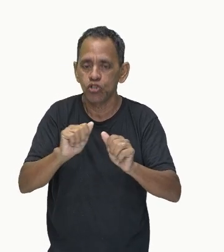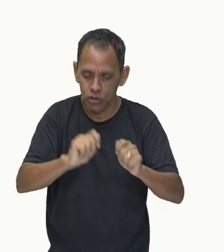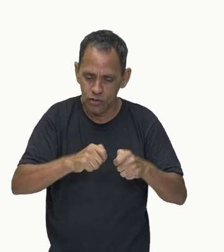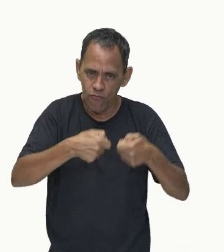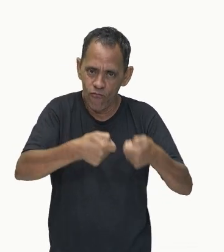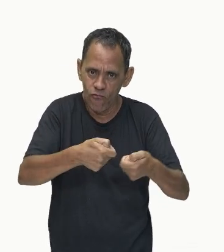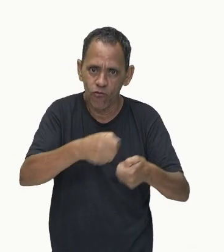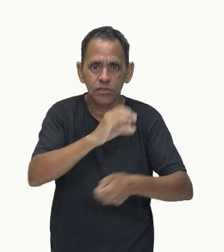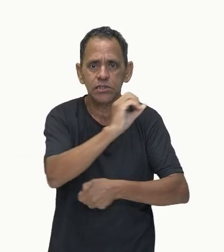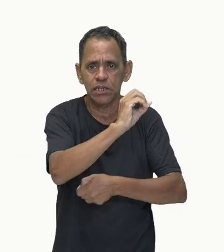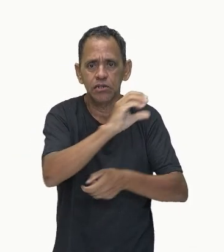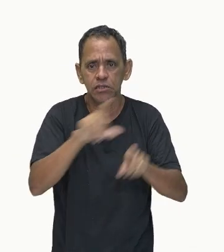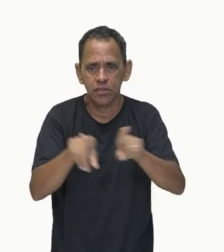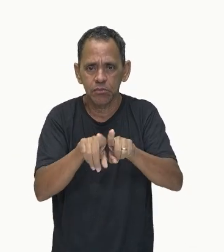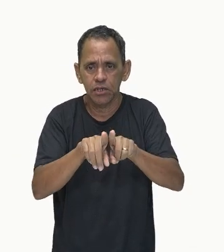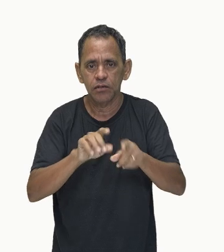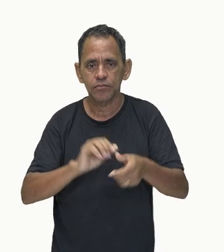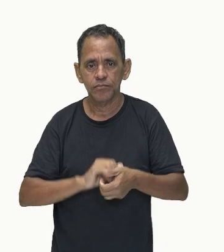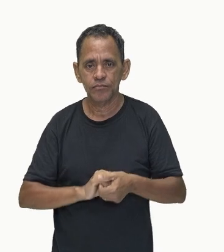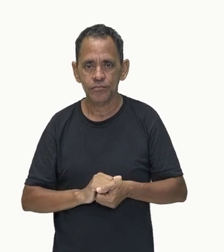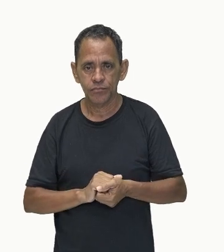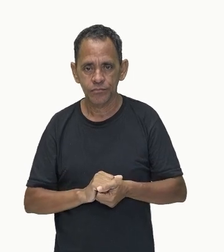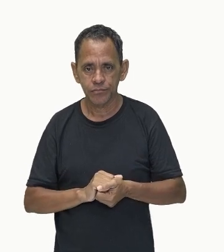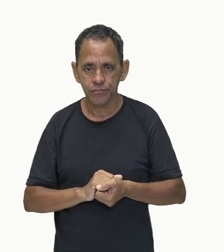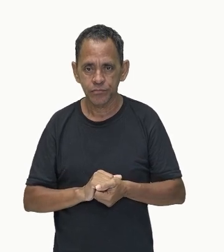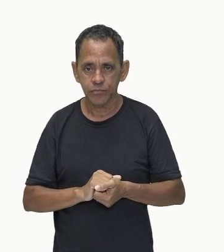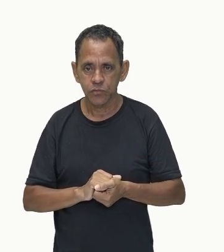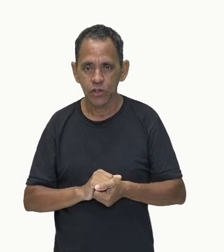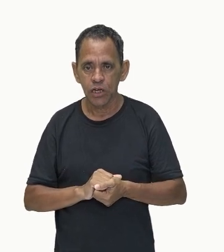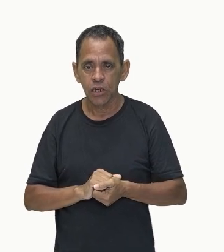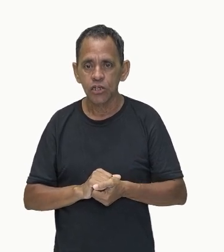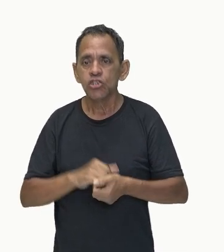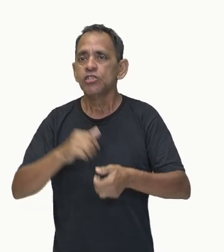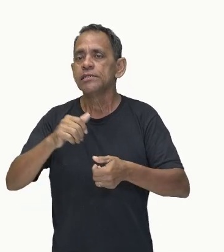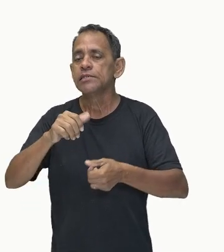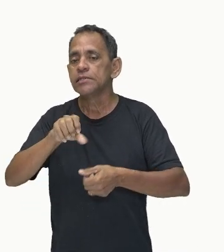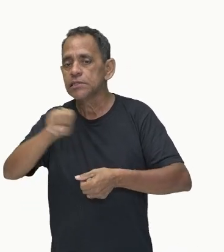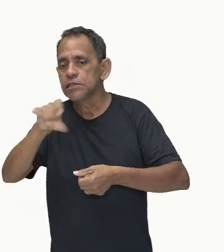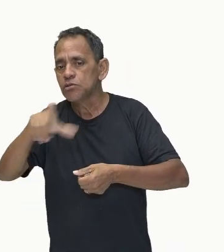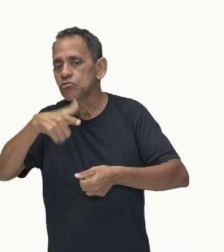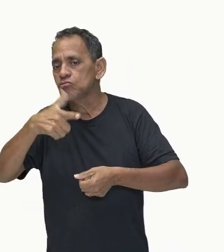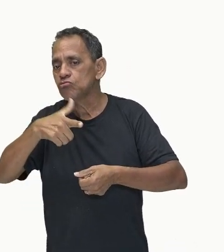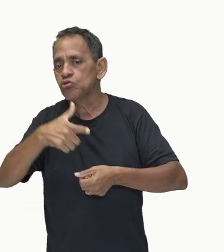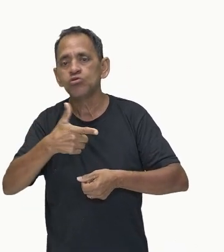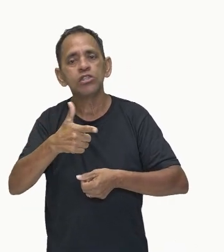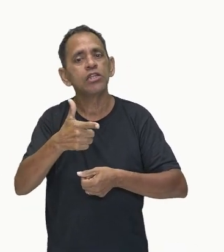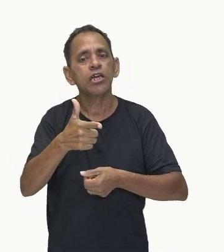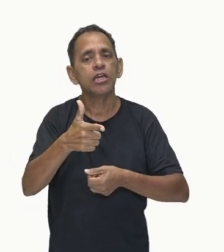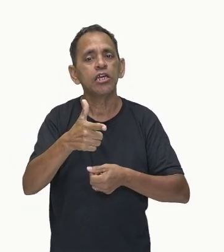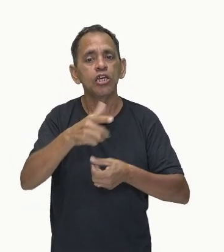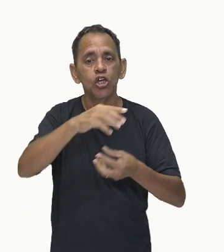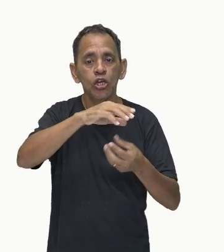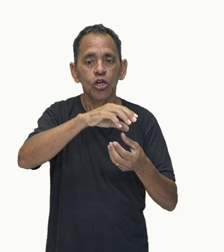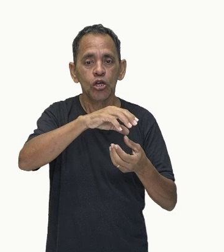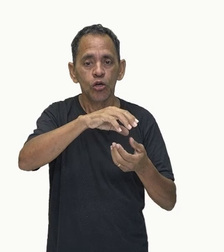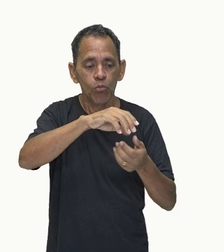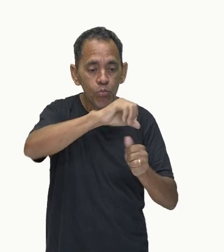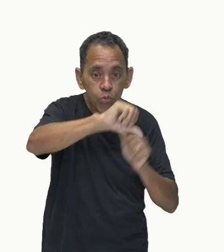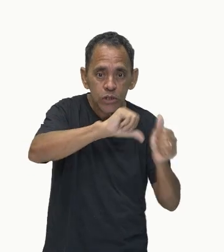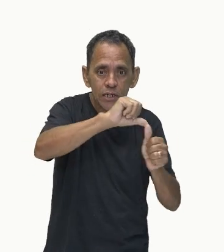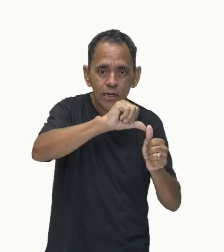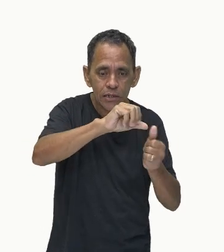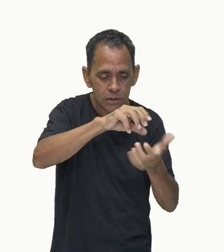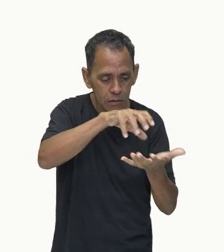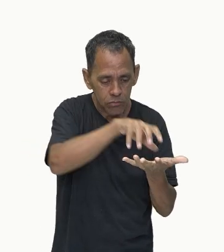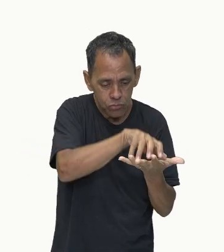né? Ele pode ser zero. Se não houver deslocamento, mesmo que eu aplique uma força sobre um corpo, se esse corpo não se deslocar, eu